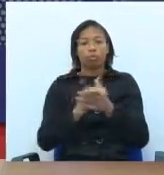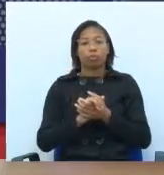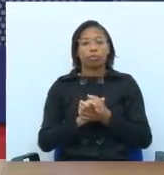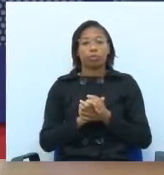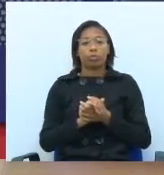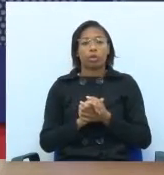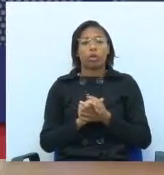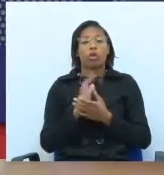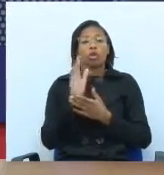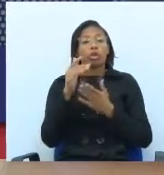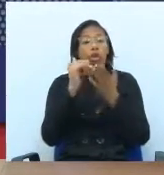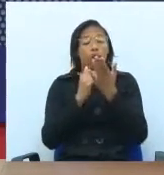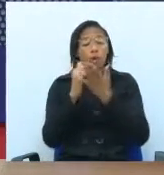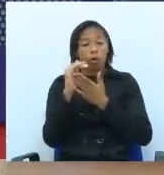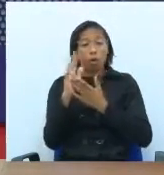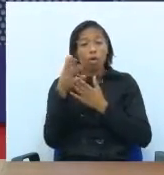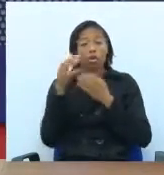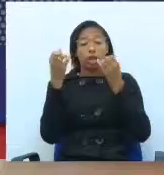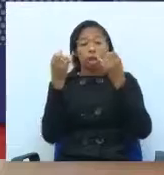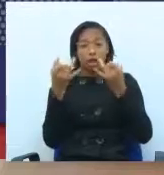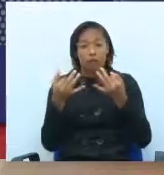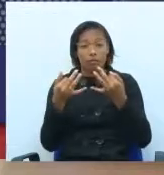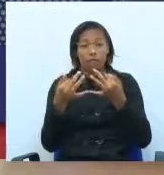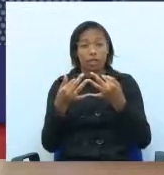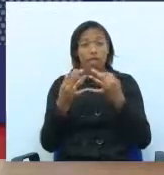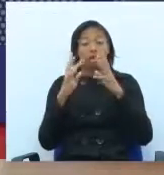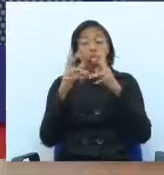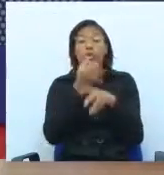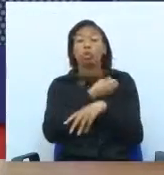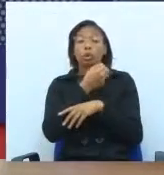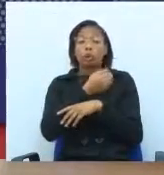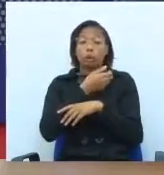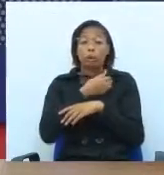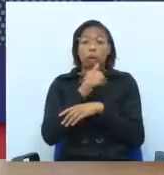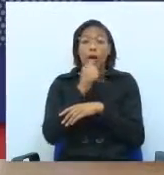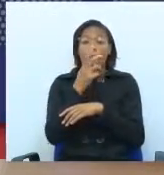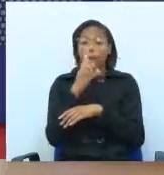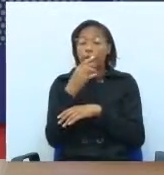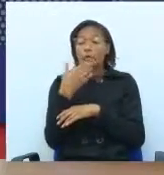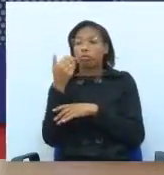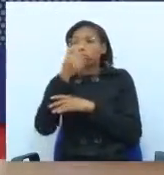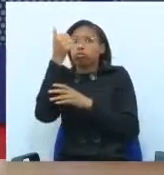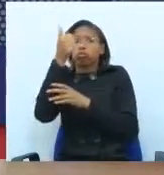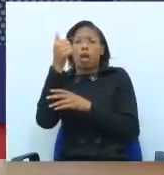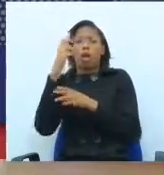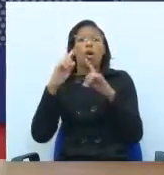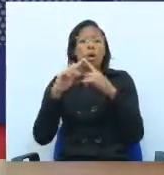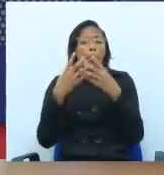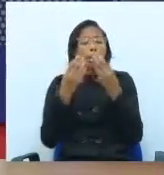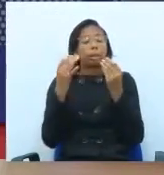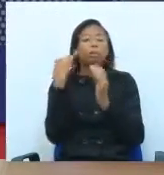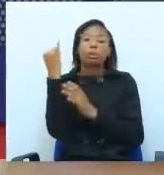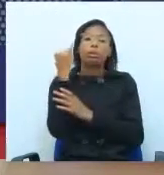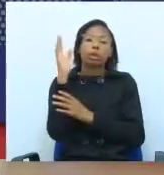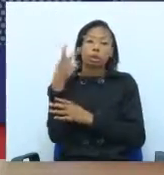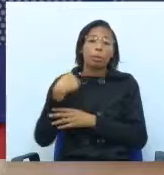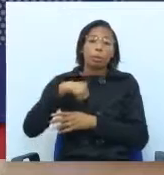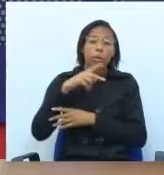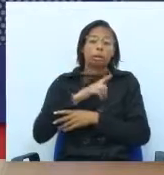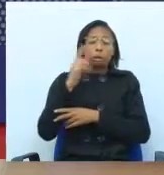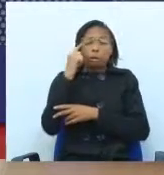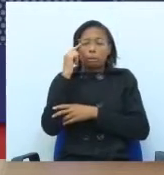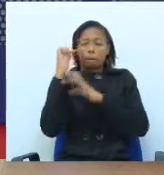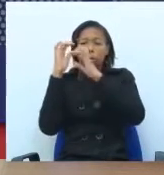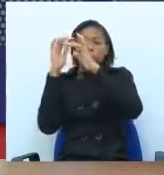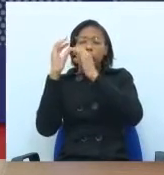desde já eu antecipo que os números ainda são parciais, mas são importantes para a gente ver como é que vai ser